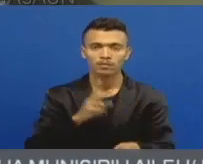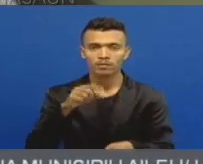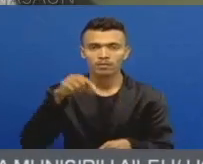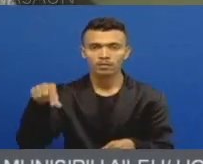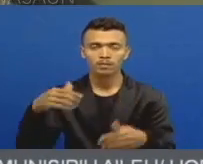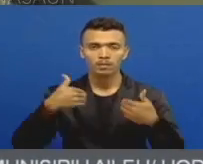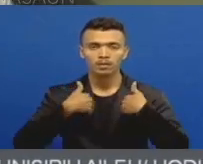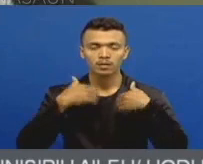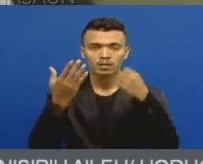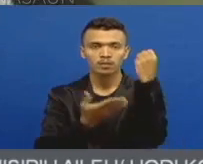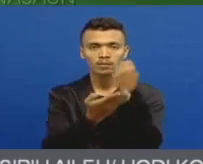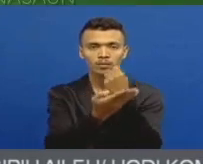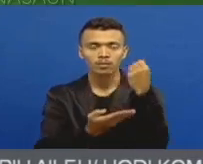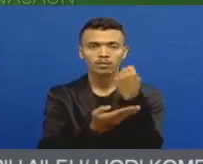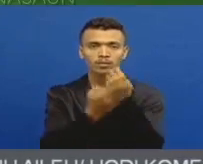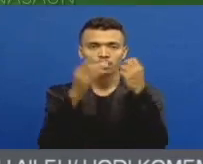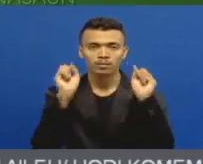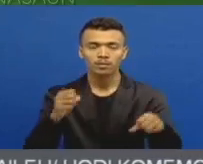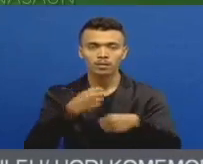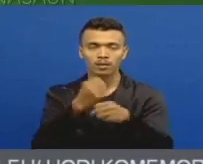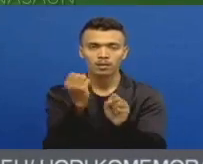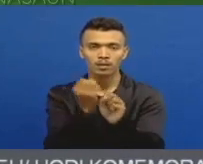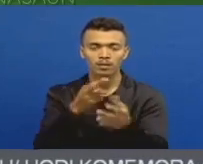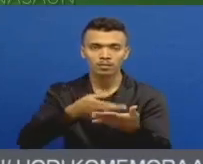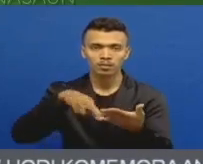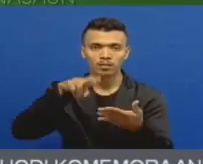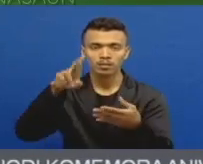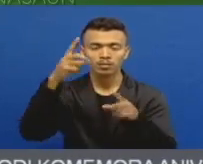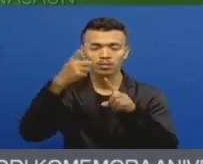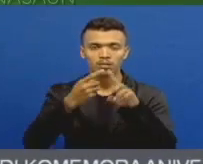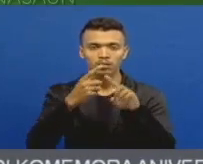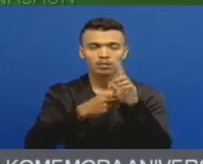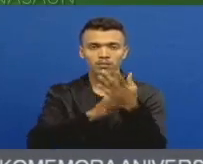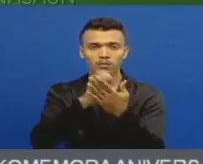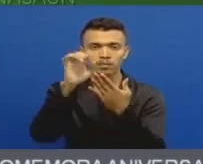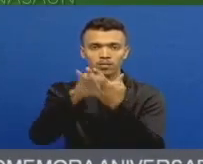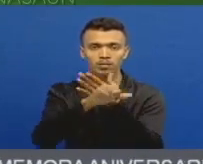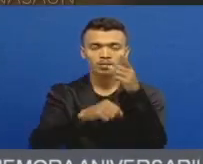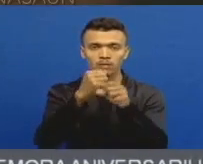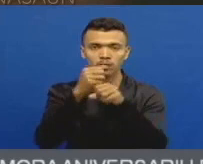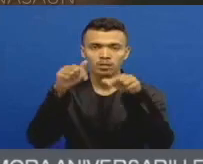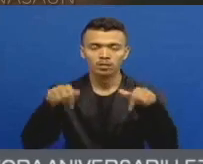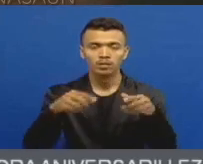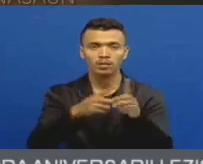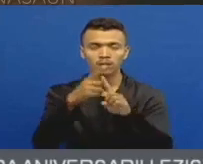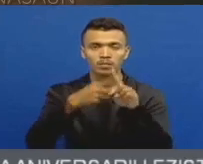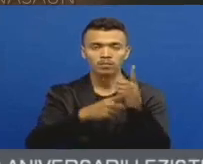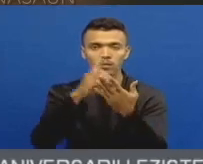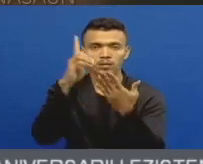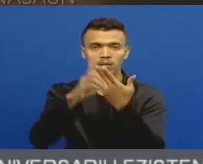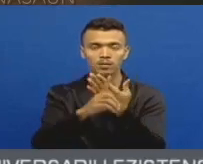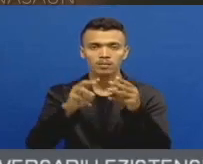mak iha máquina motosera bele halo regista iha fulan julho to dezembro tinang né iha serviço agricultura no